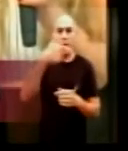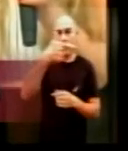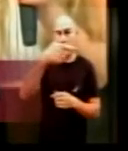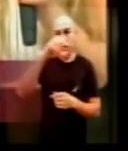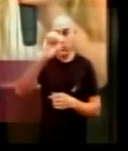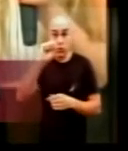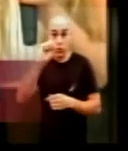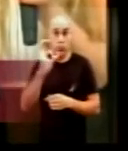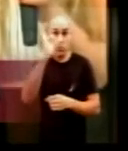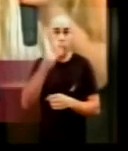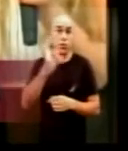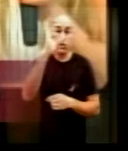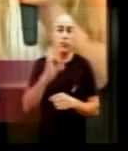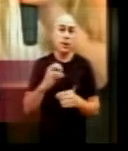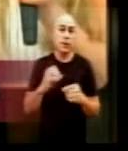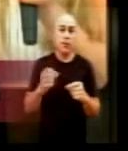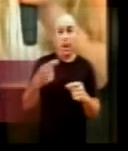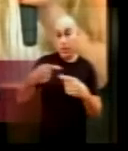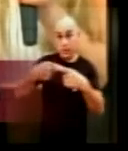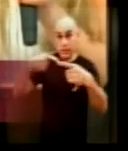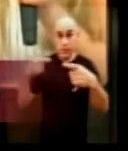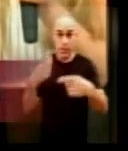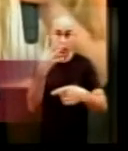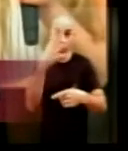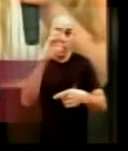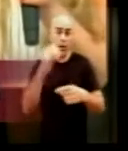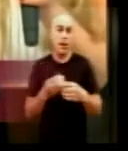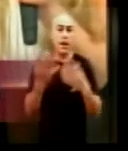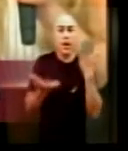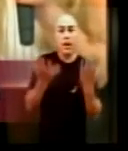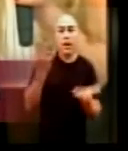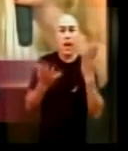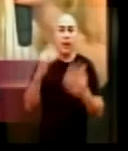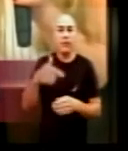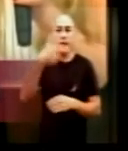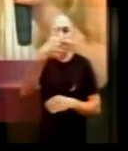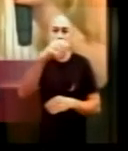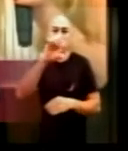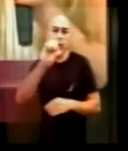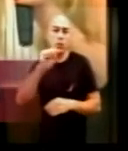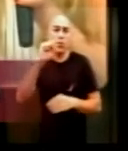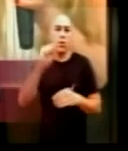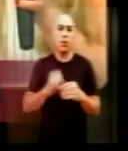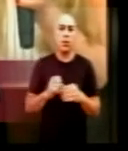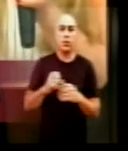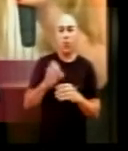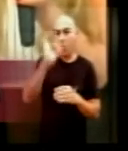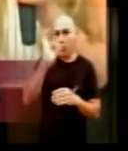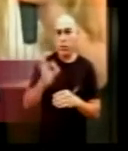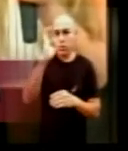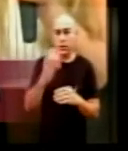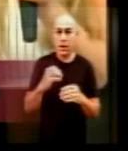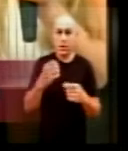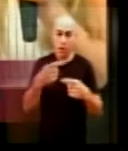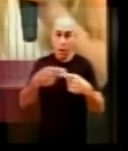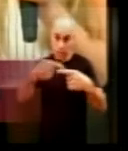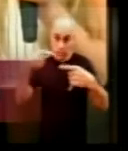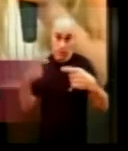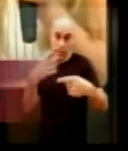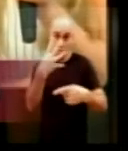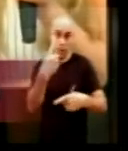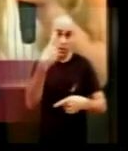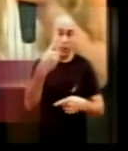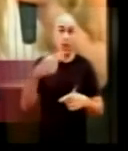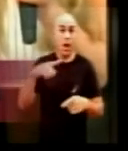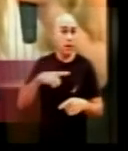na 40 de positividade dos casos leves e mantendo 28% na semana 41. Lembrando que a gente ainda tem